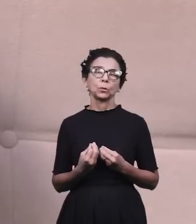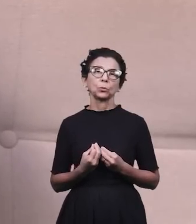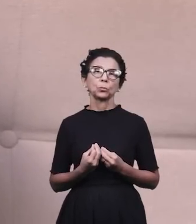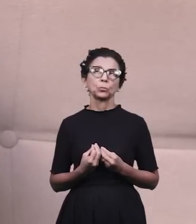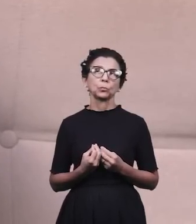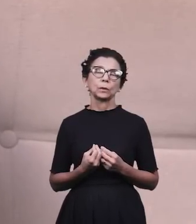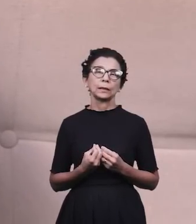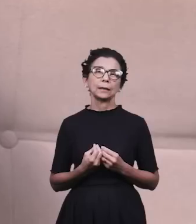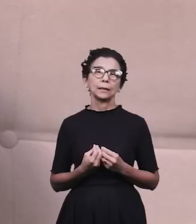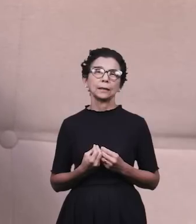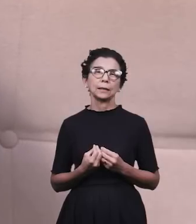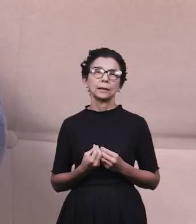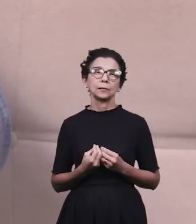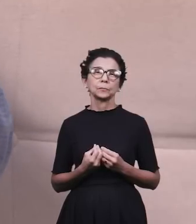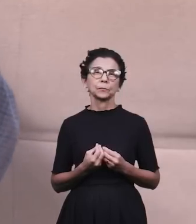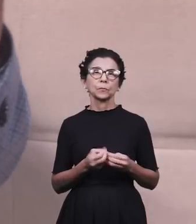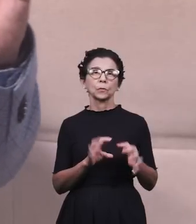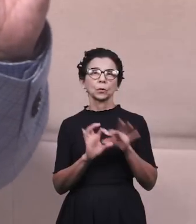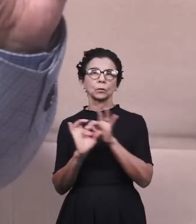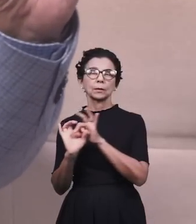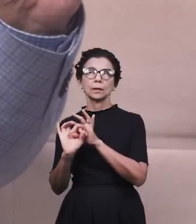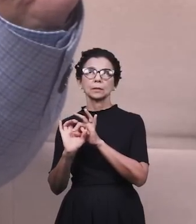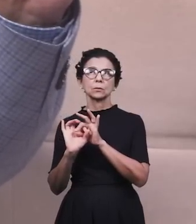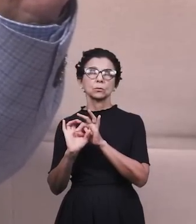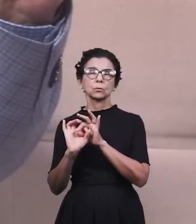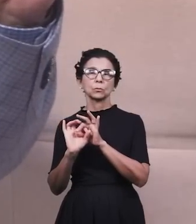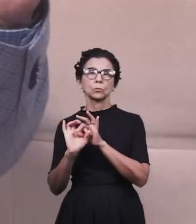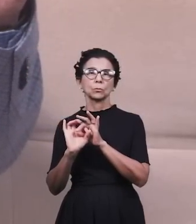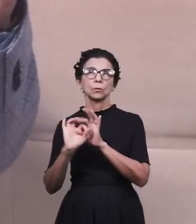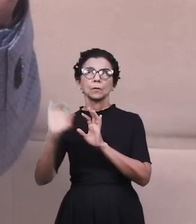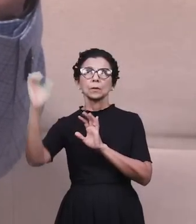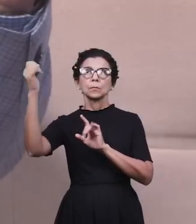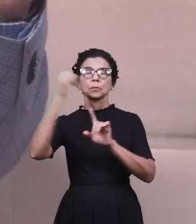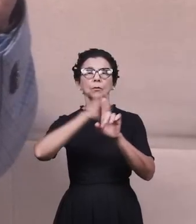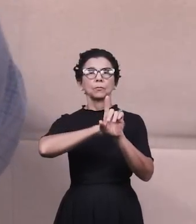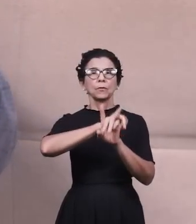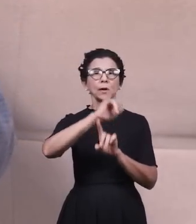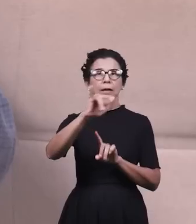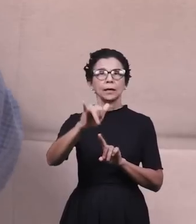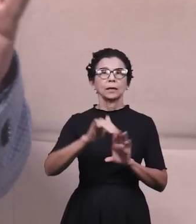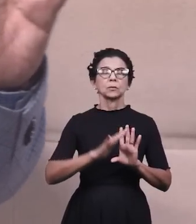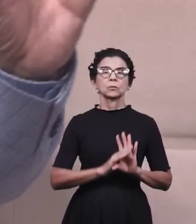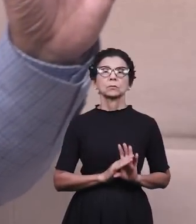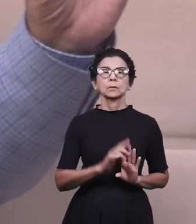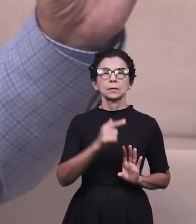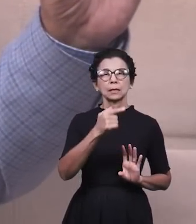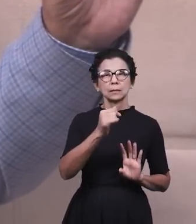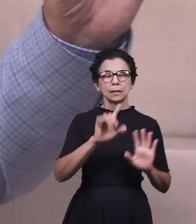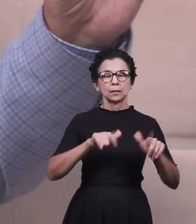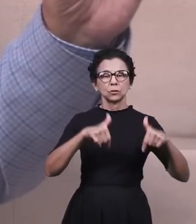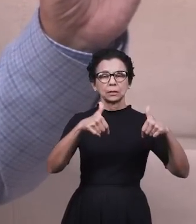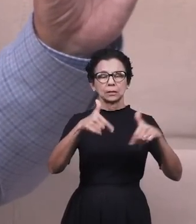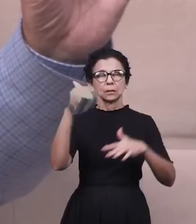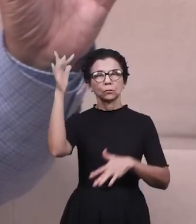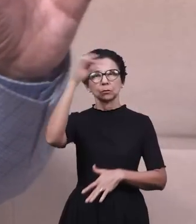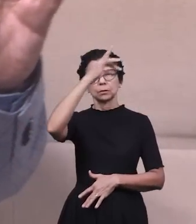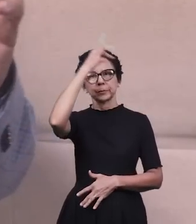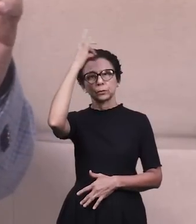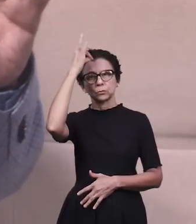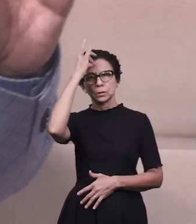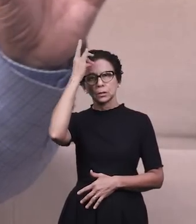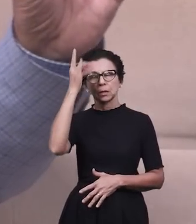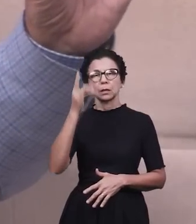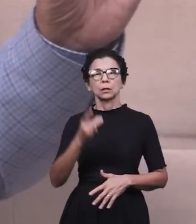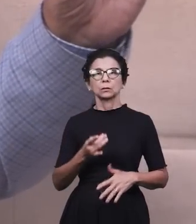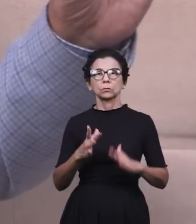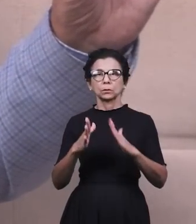está ligado profeticamente às 7 igrejas, né, às 7 cartas, né, o período profético